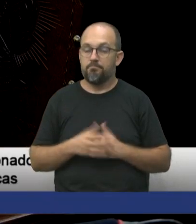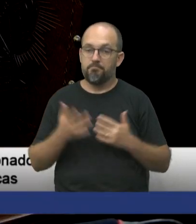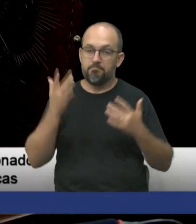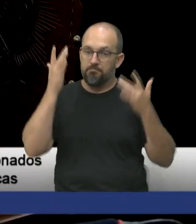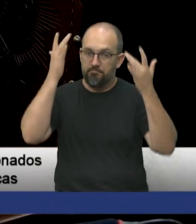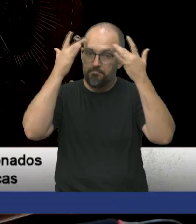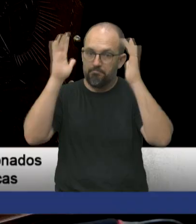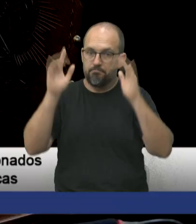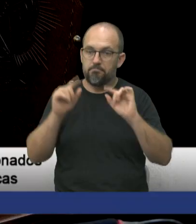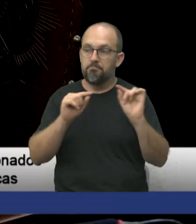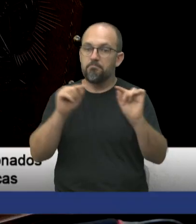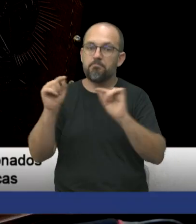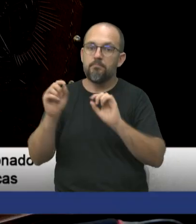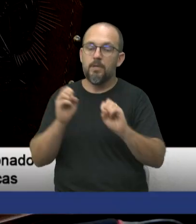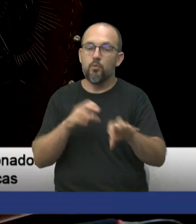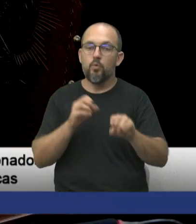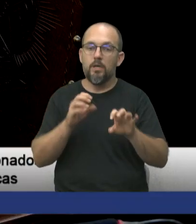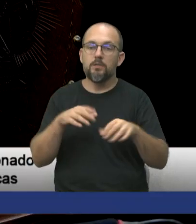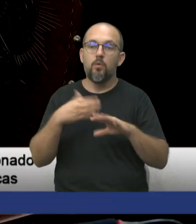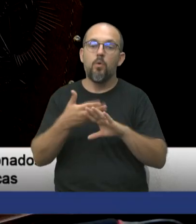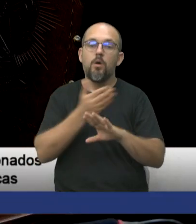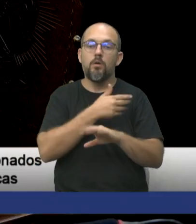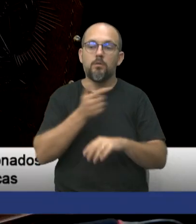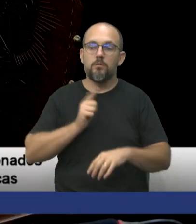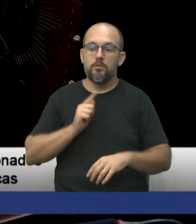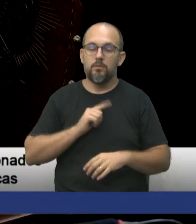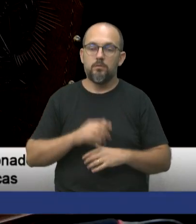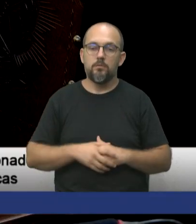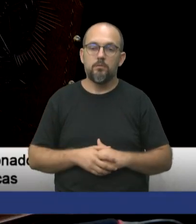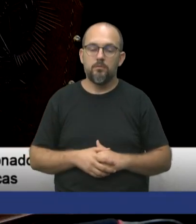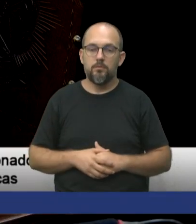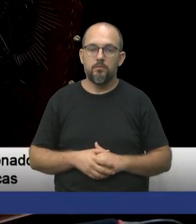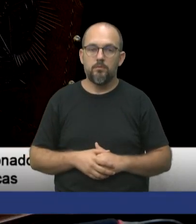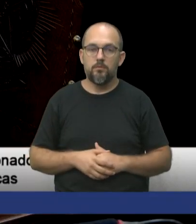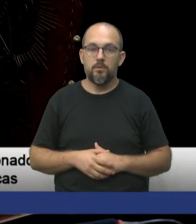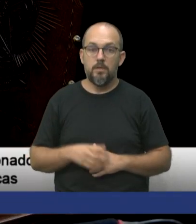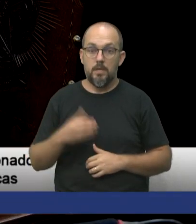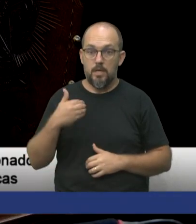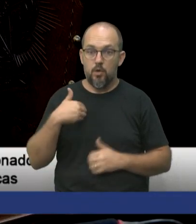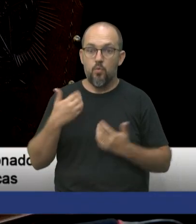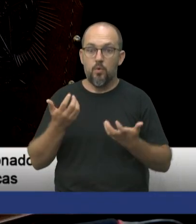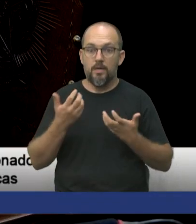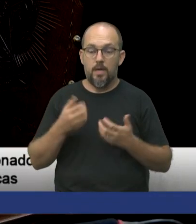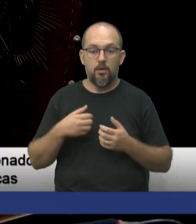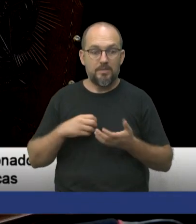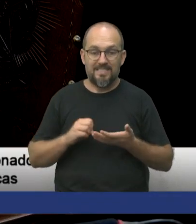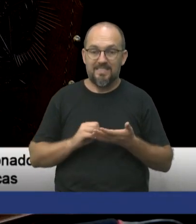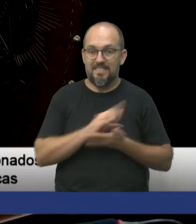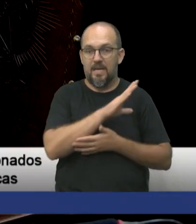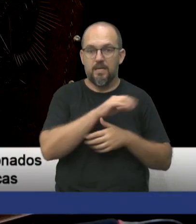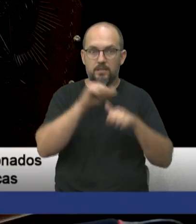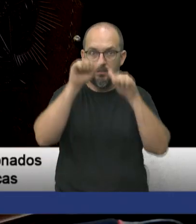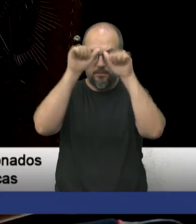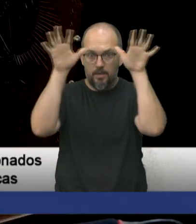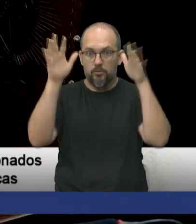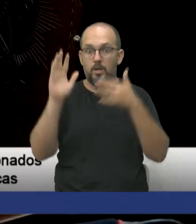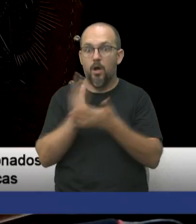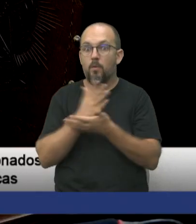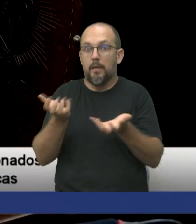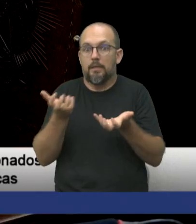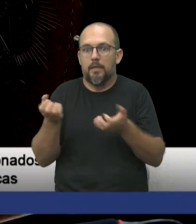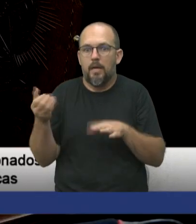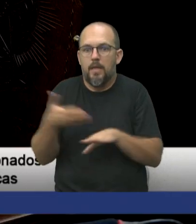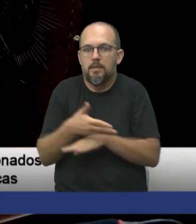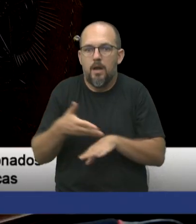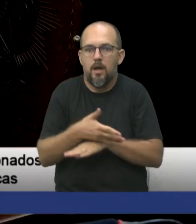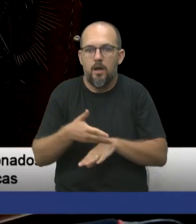não sei que educação que esse povo teve, né? Então, enquanto eu quero sair do espectro, tem um monte de gente querendo entrar,